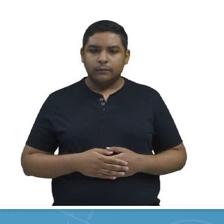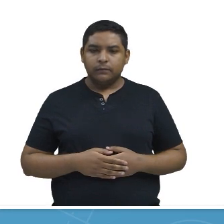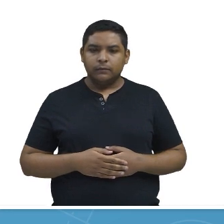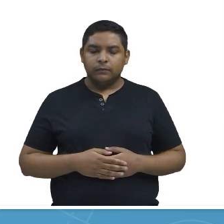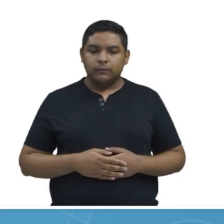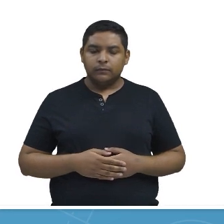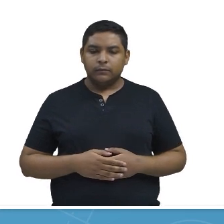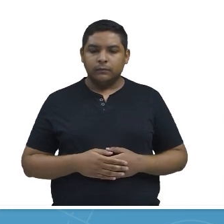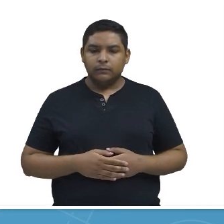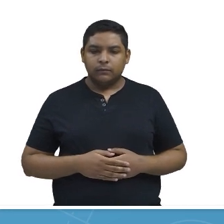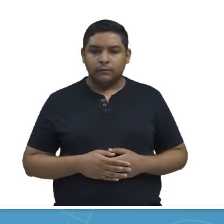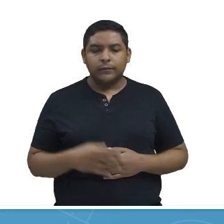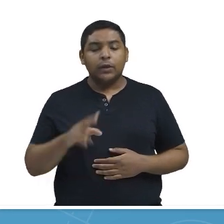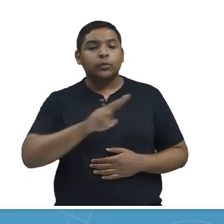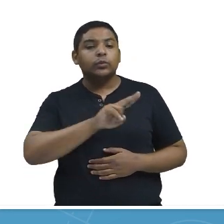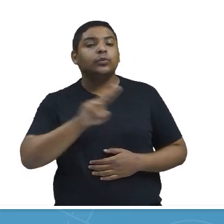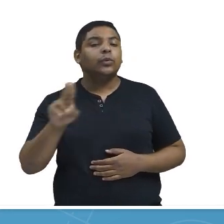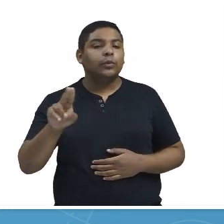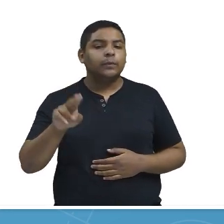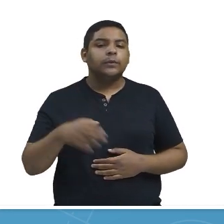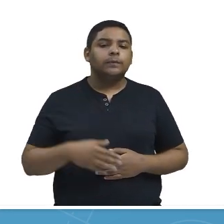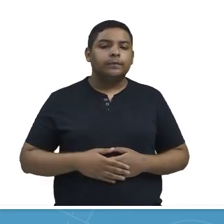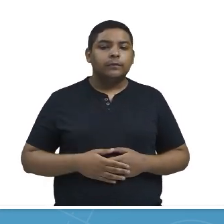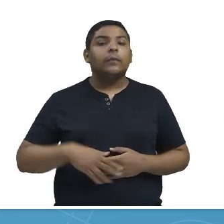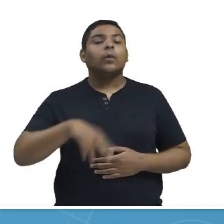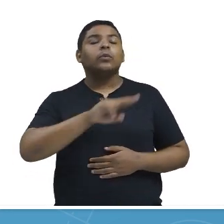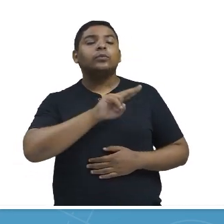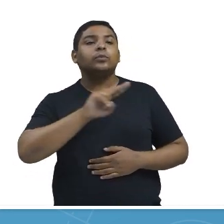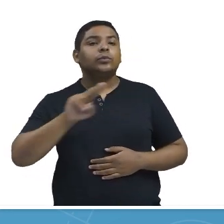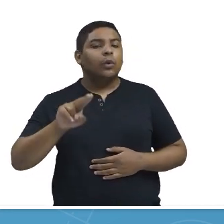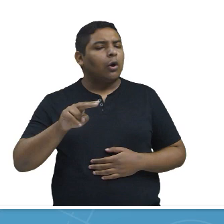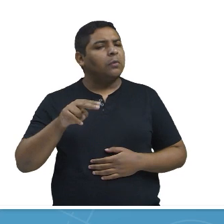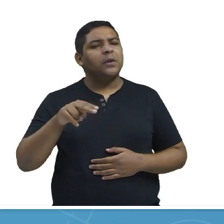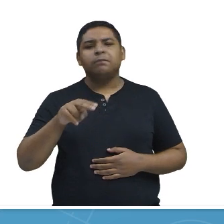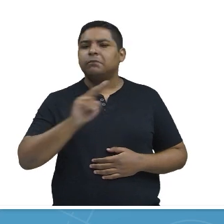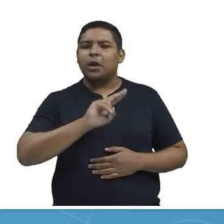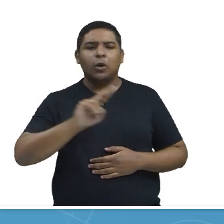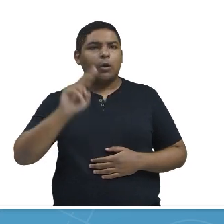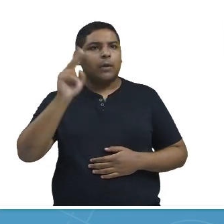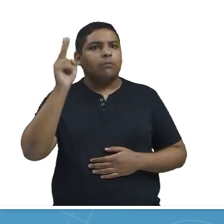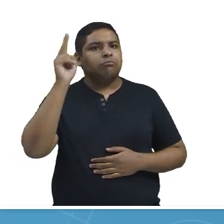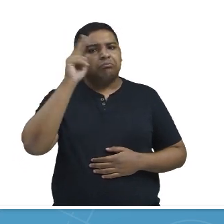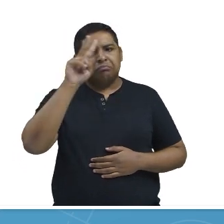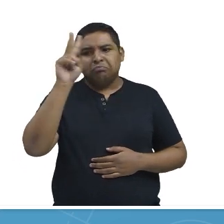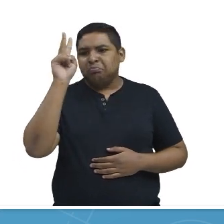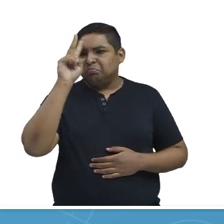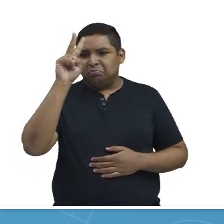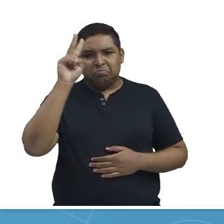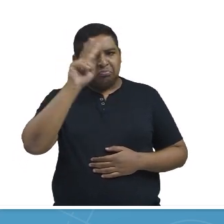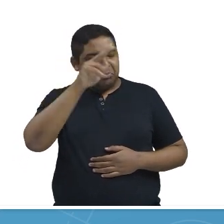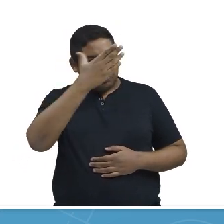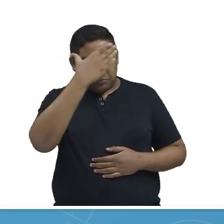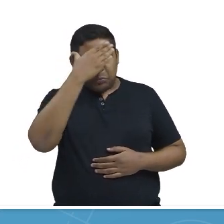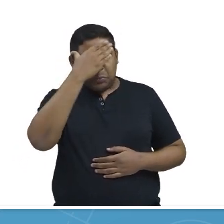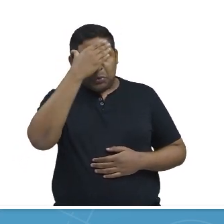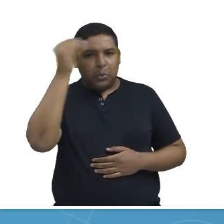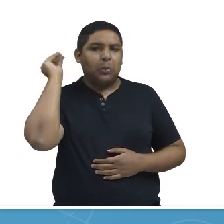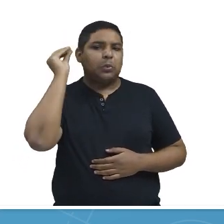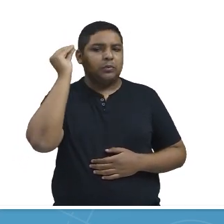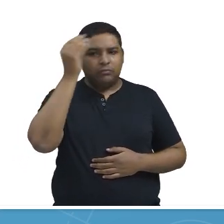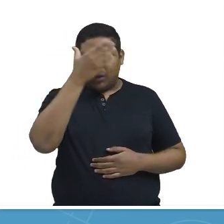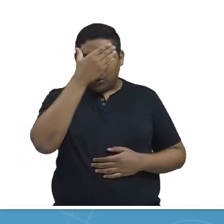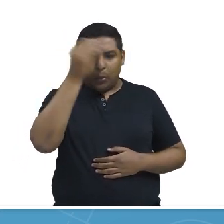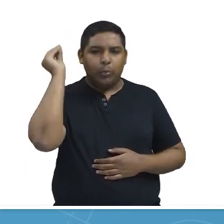name? Name, o nome, cujo nome eu não me lembro. I can't remember, eu não